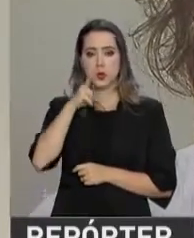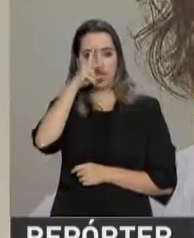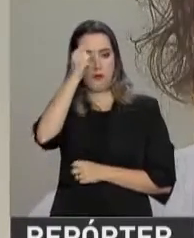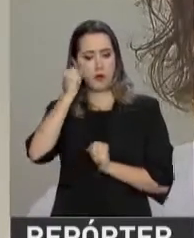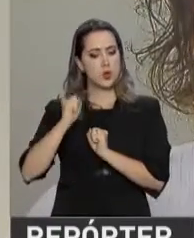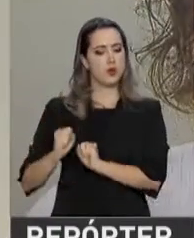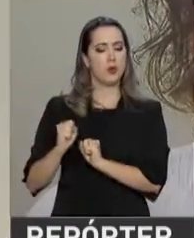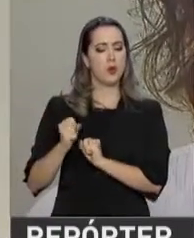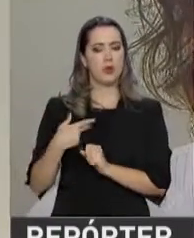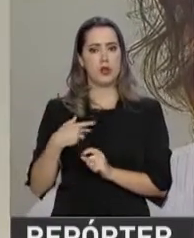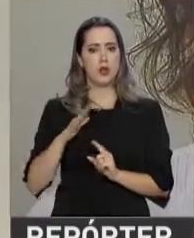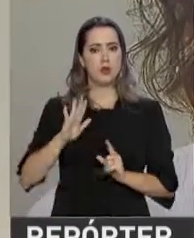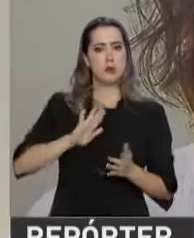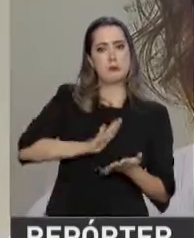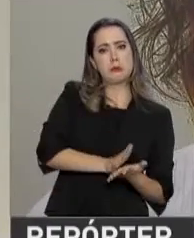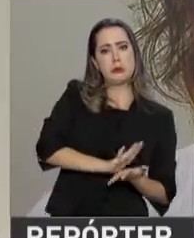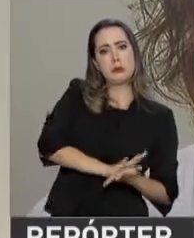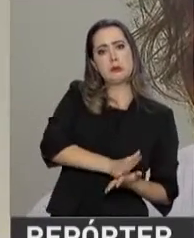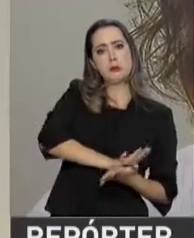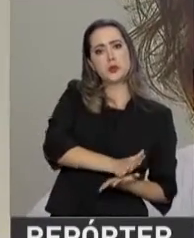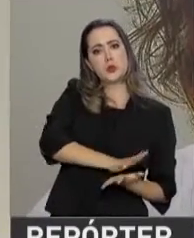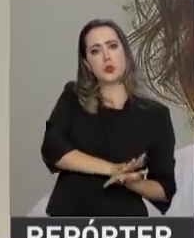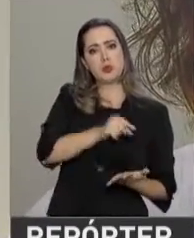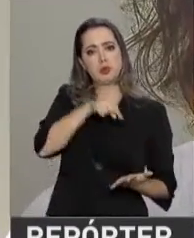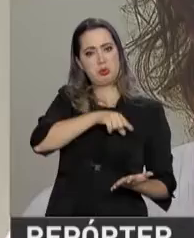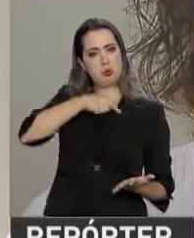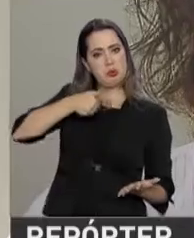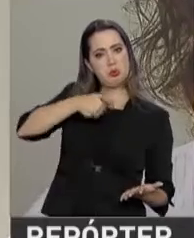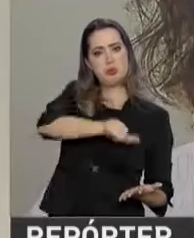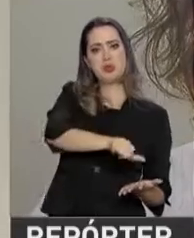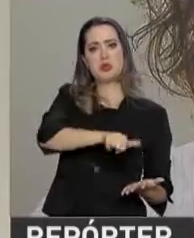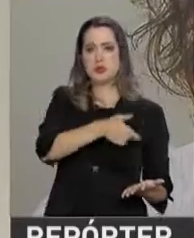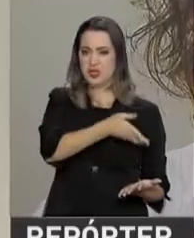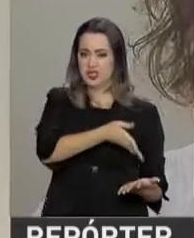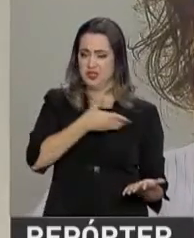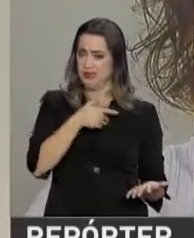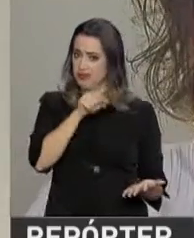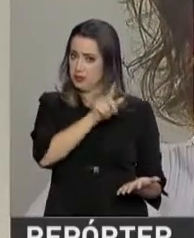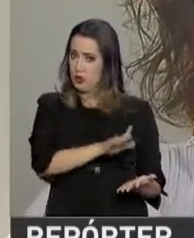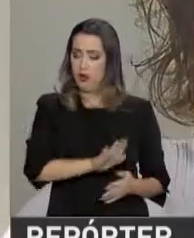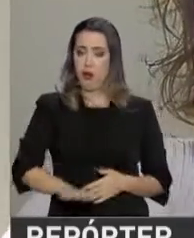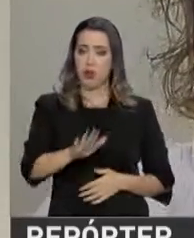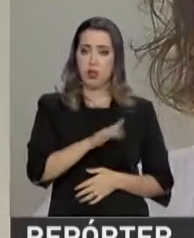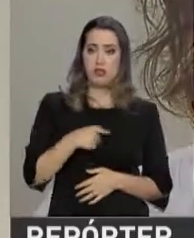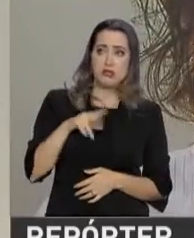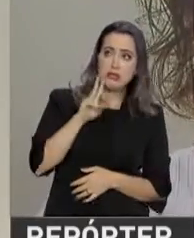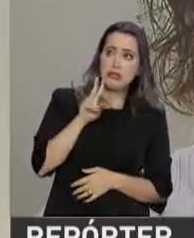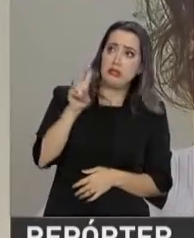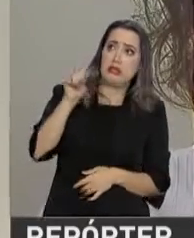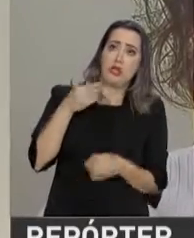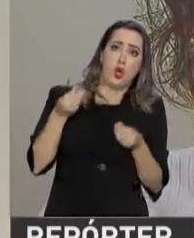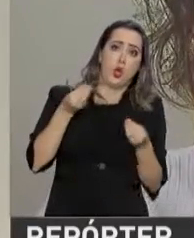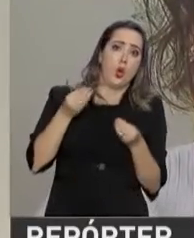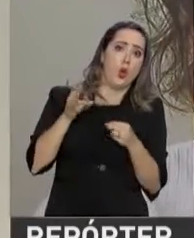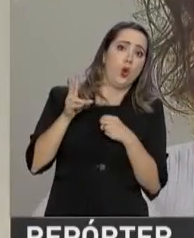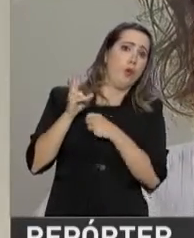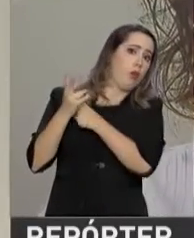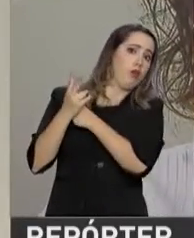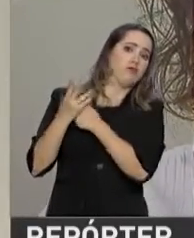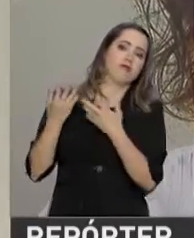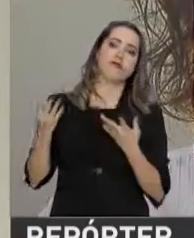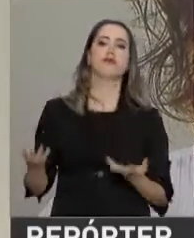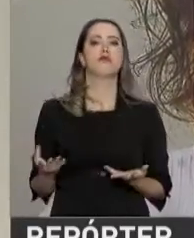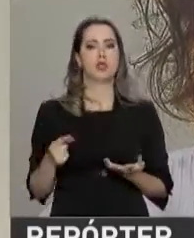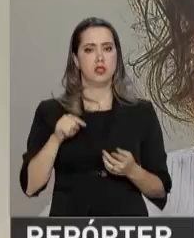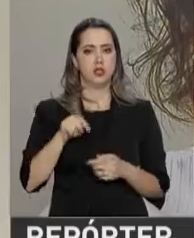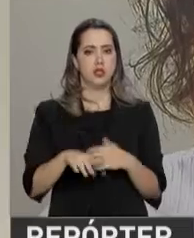ofender a pessoa e ela e sendo criança ela não consegue se defender então ela vai sentir para os